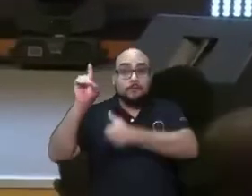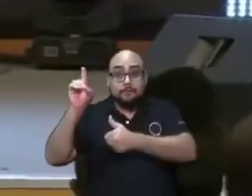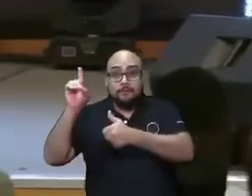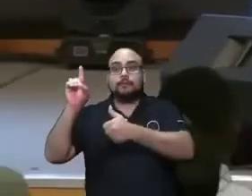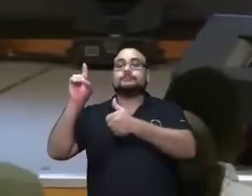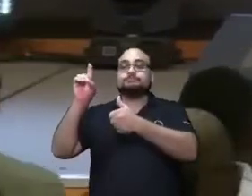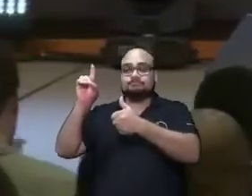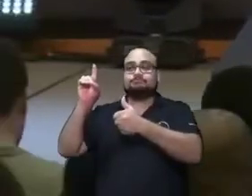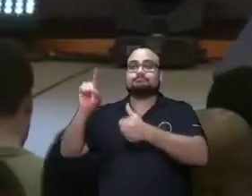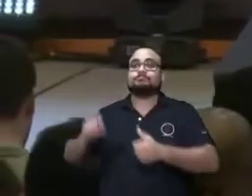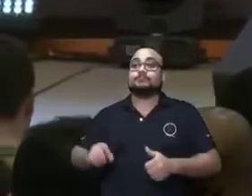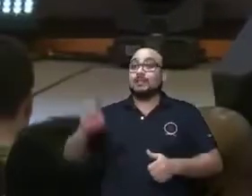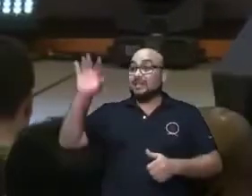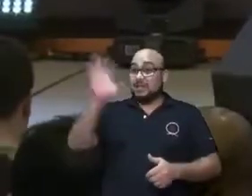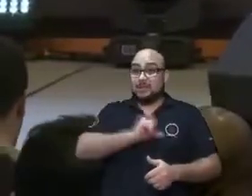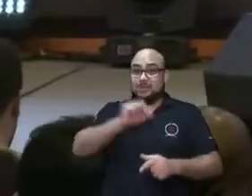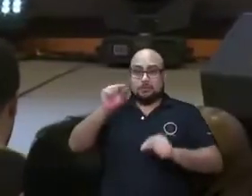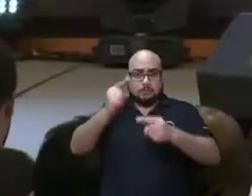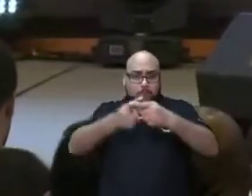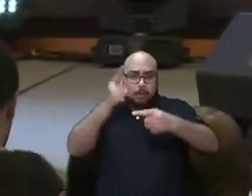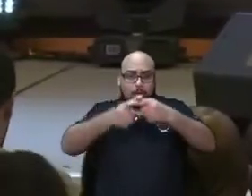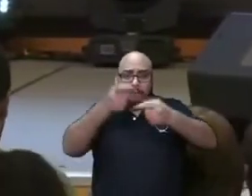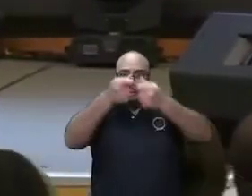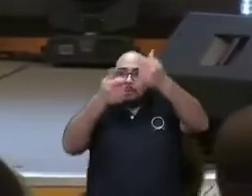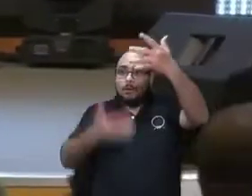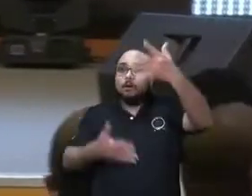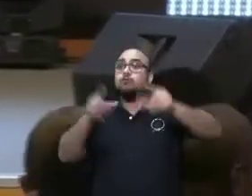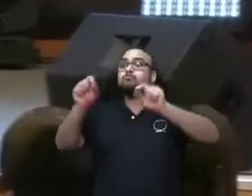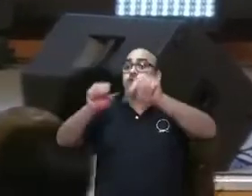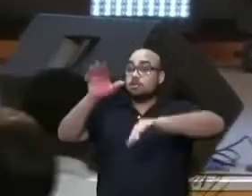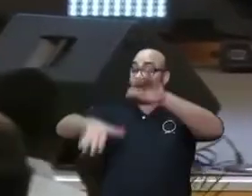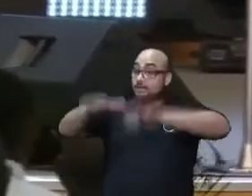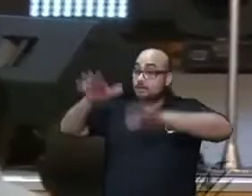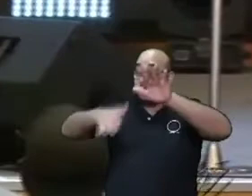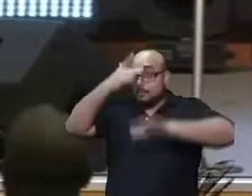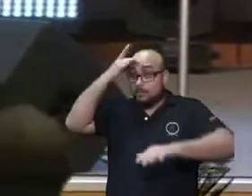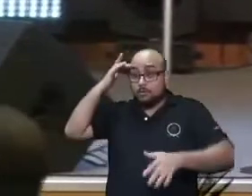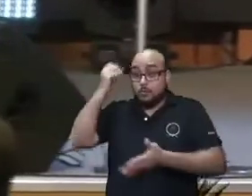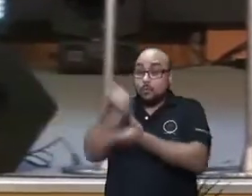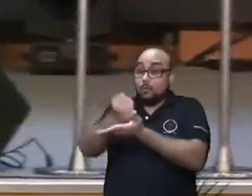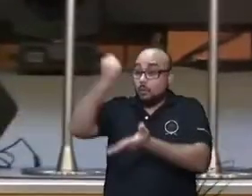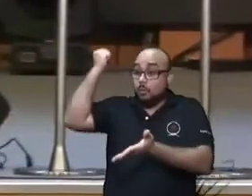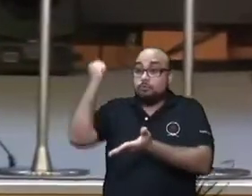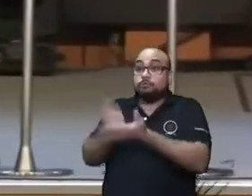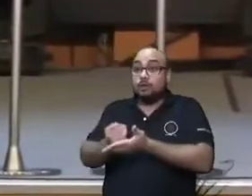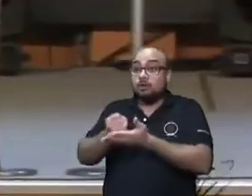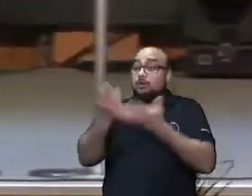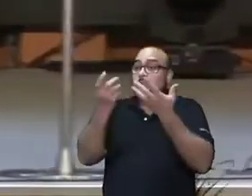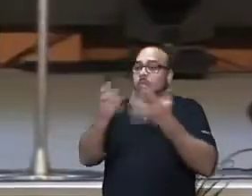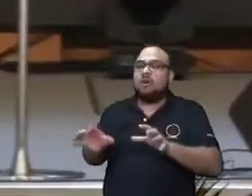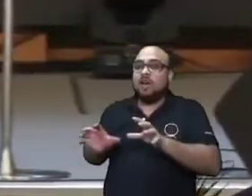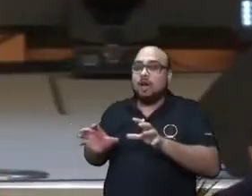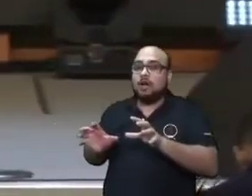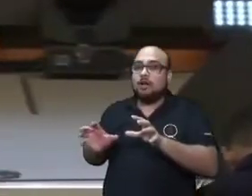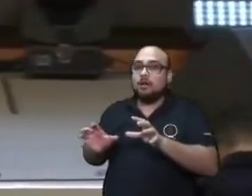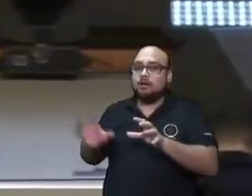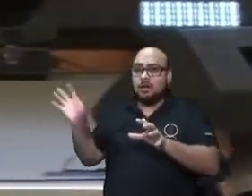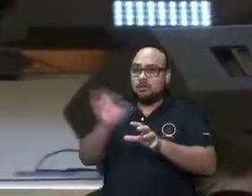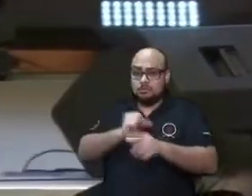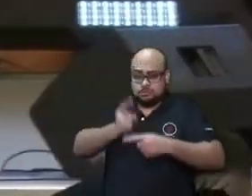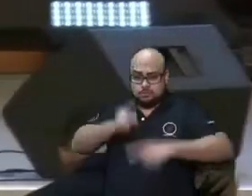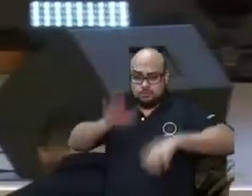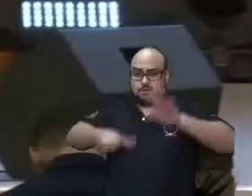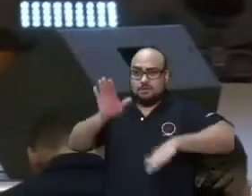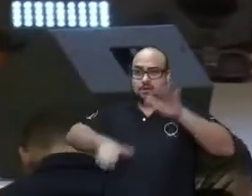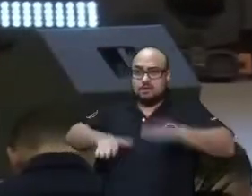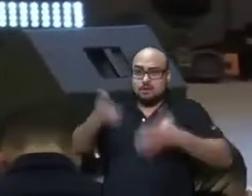você. Adore por quem não quis contratar você. Adore por quem não quis abraçar você. Adore por